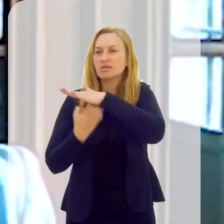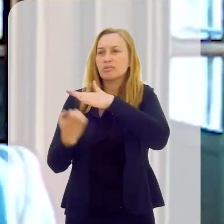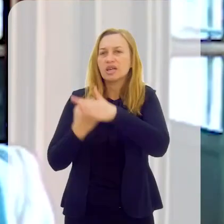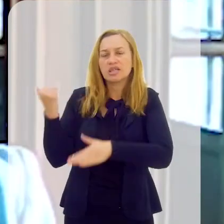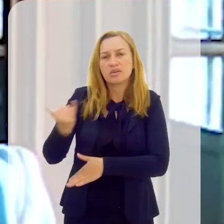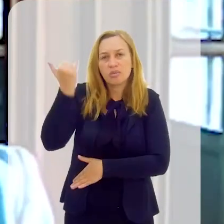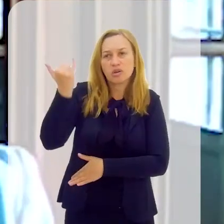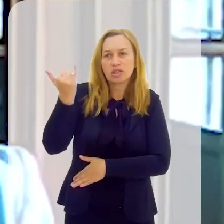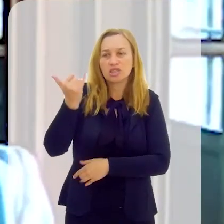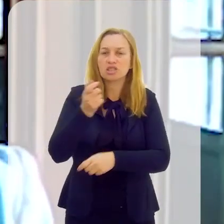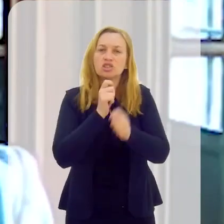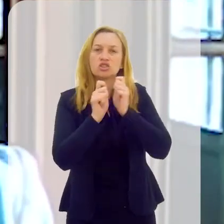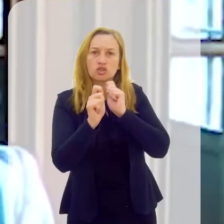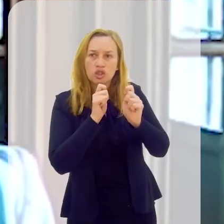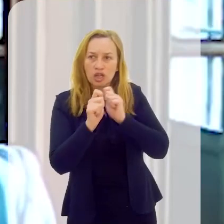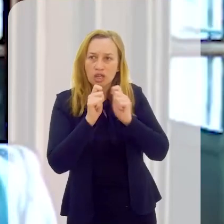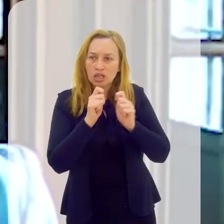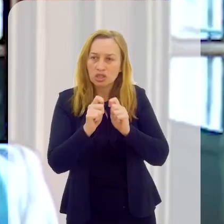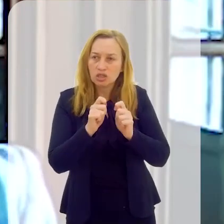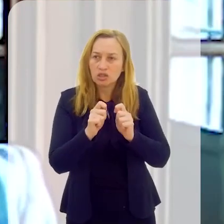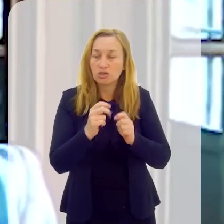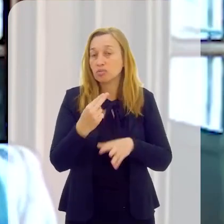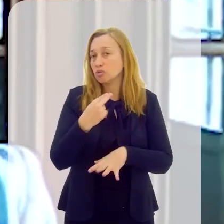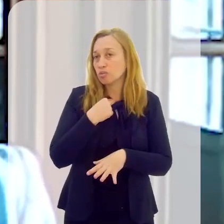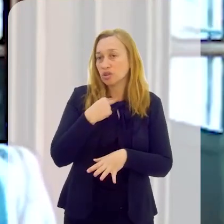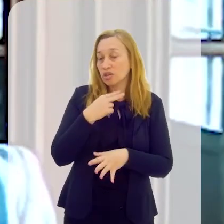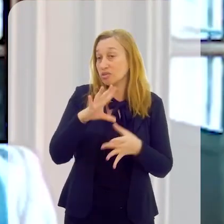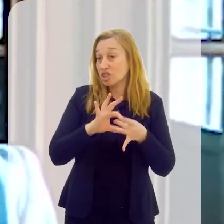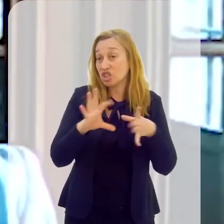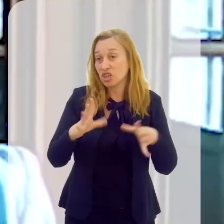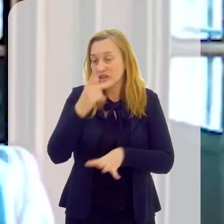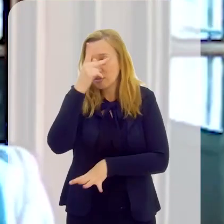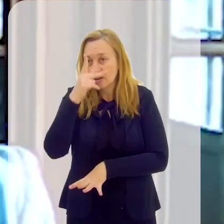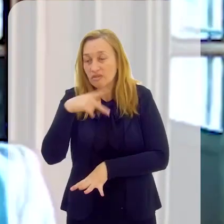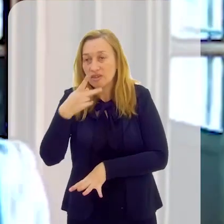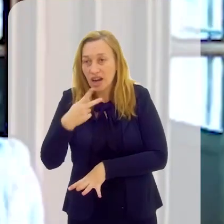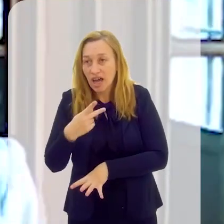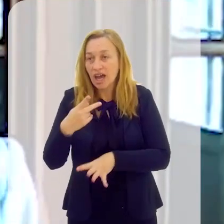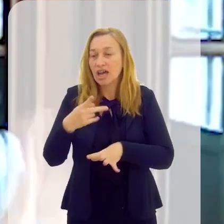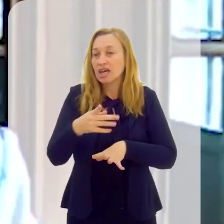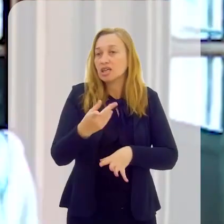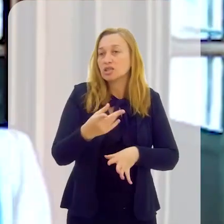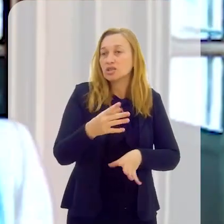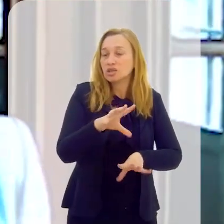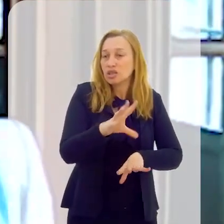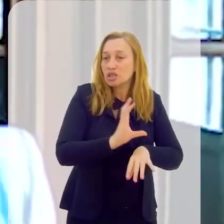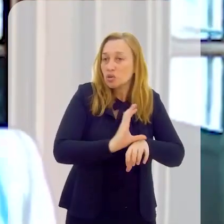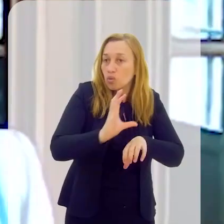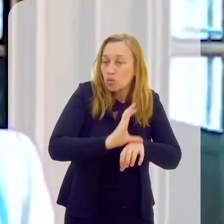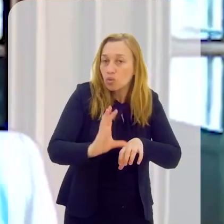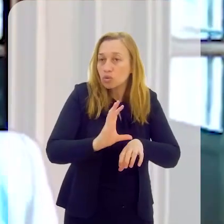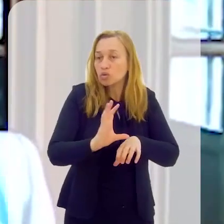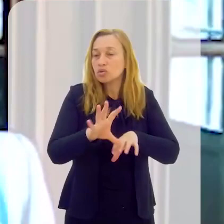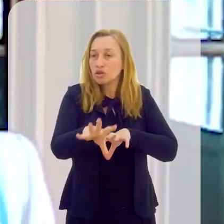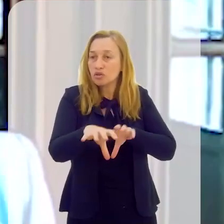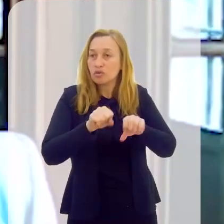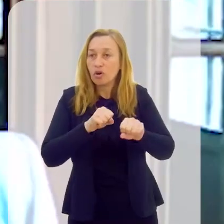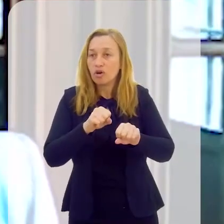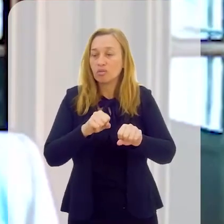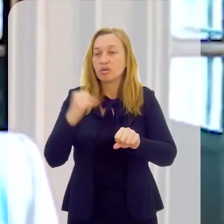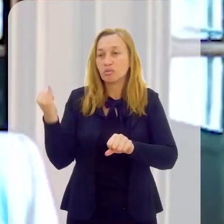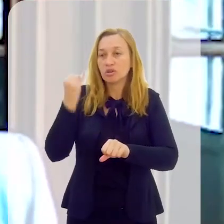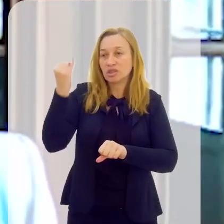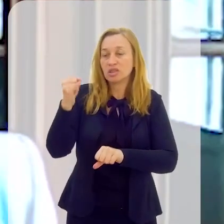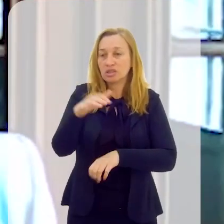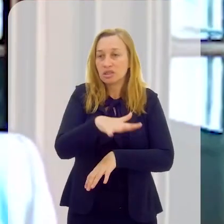empresas importantes de jornalismo, e não poderíamos faltar também com esse curso que forma quadros importantíssimos